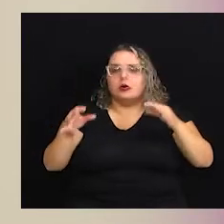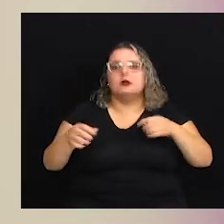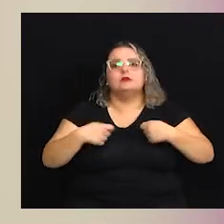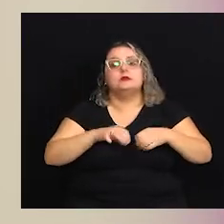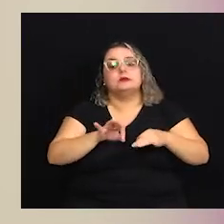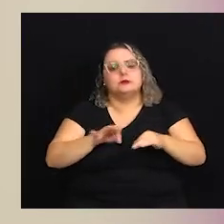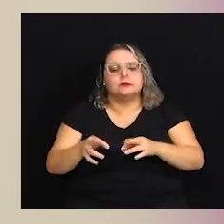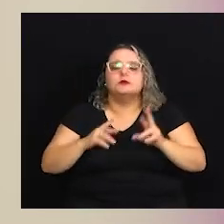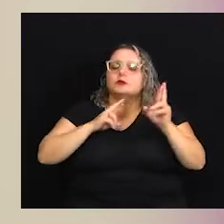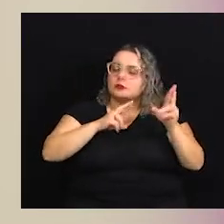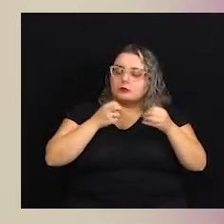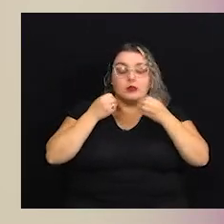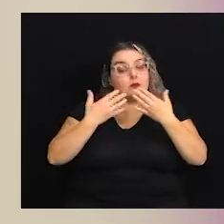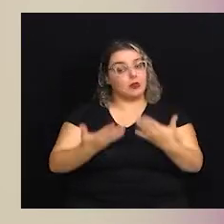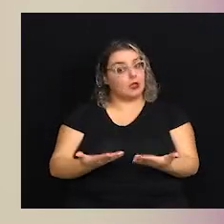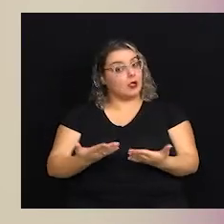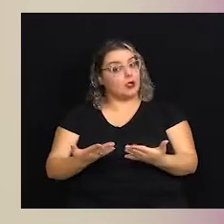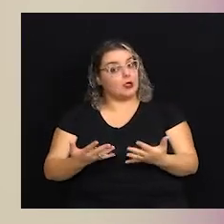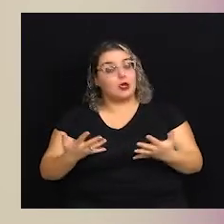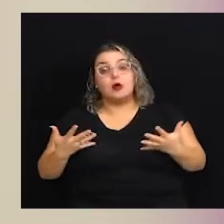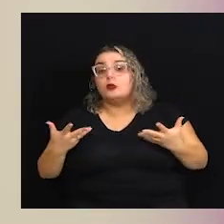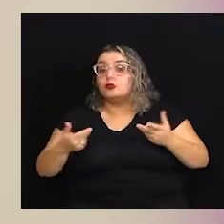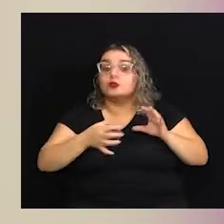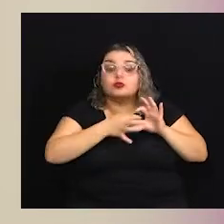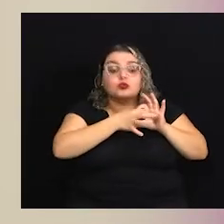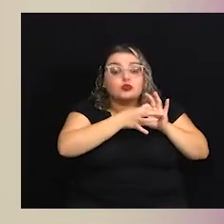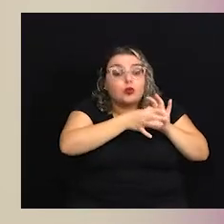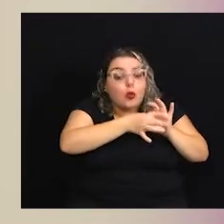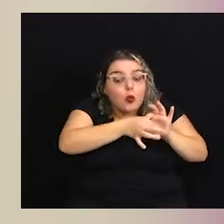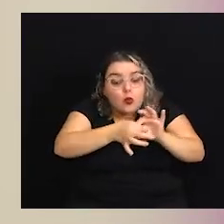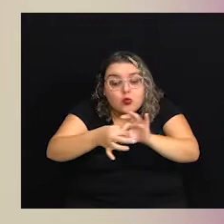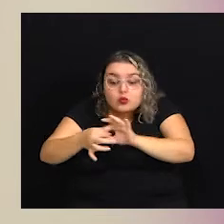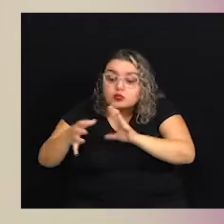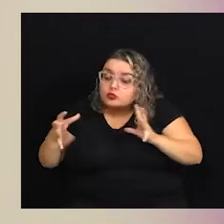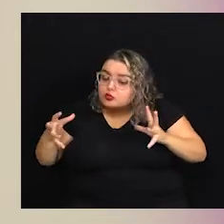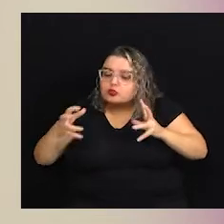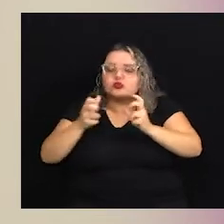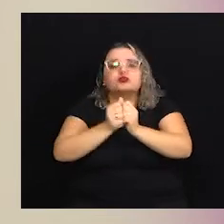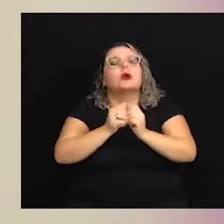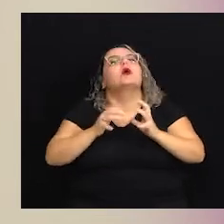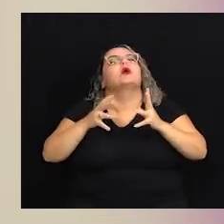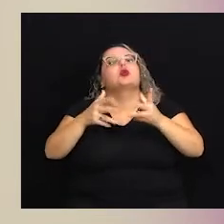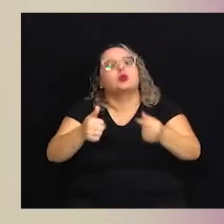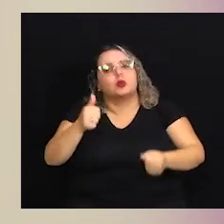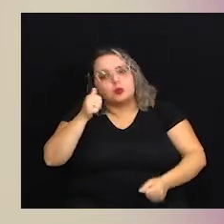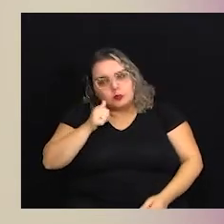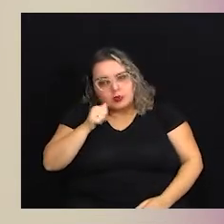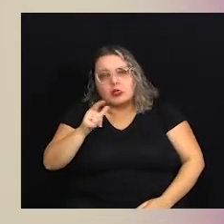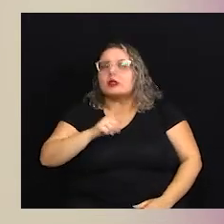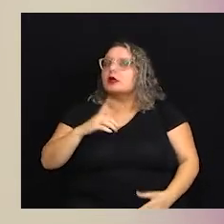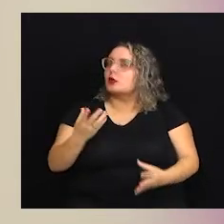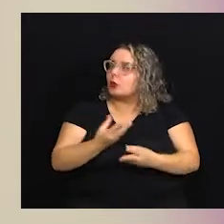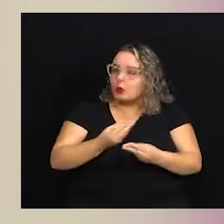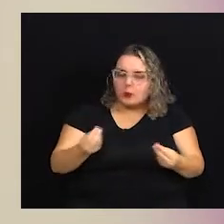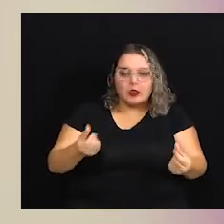tem que organizar o estresse, tem que dormir bem. Então, é o todo. Quando faz o todo, toda mulher tem muita qualidade de